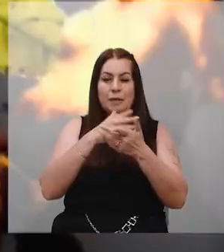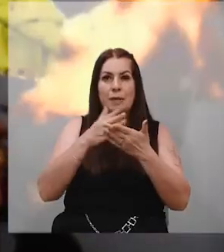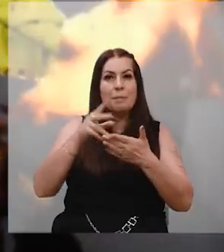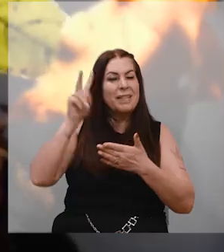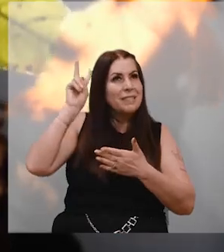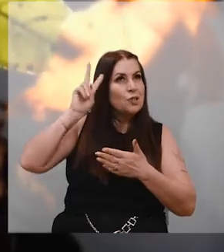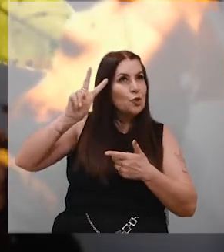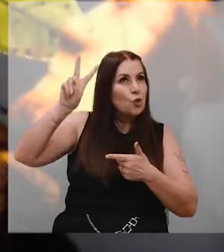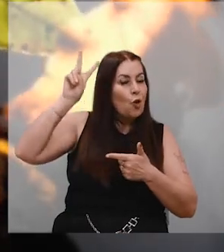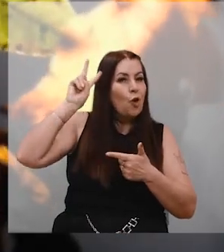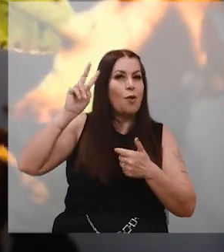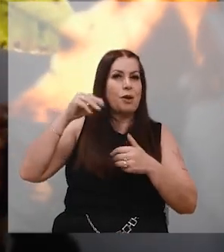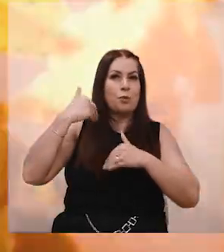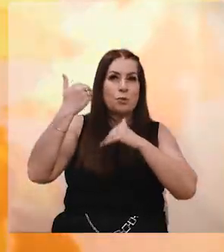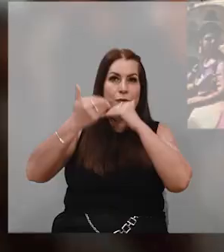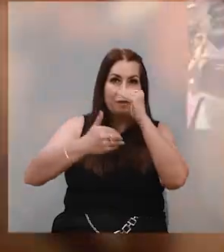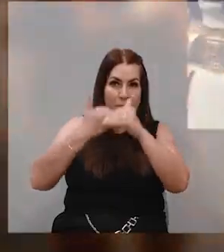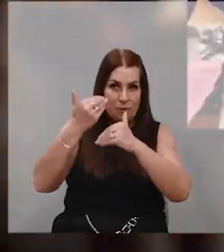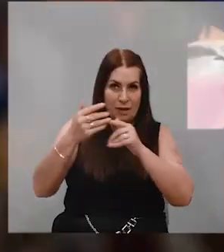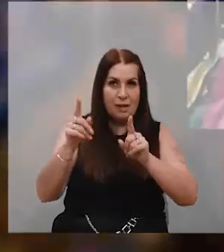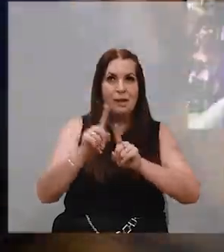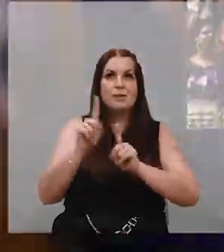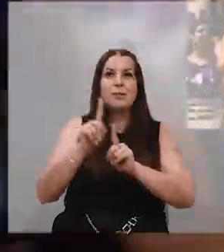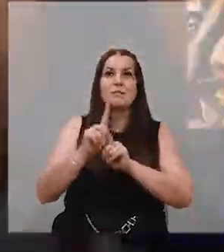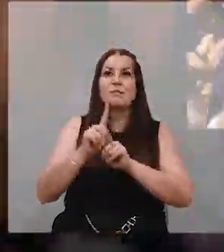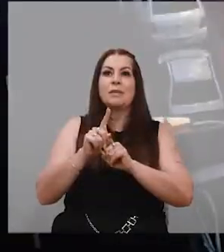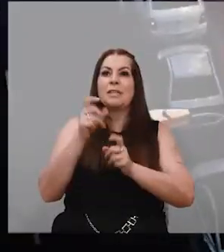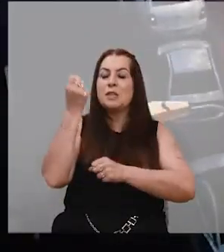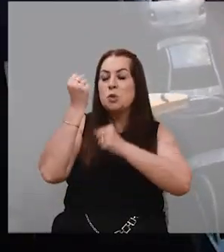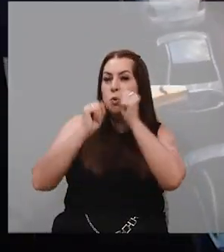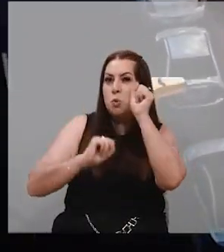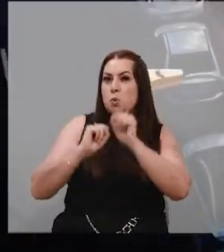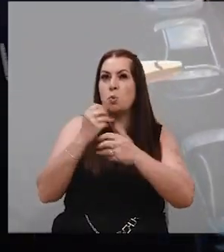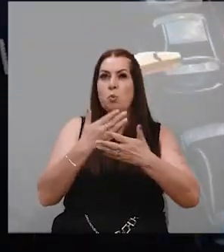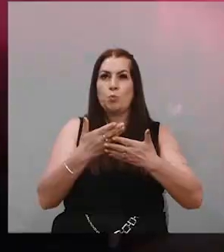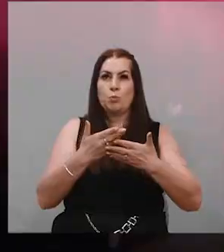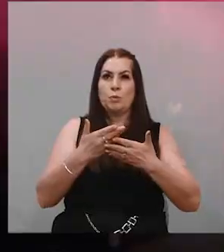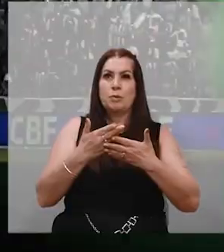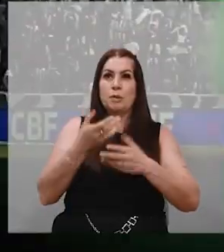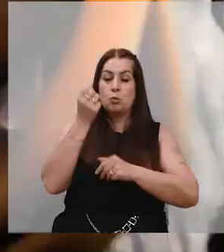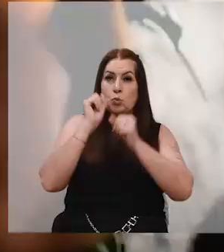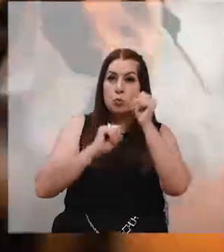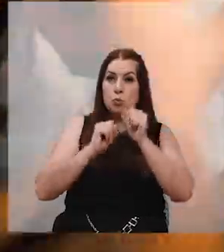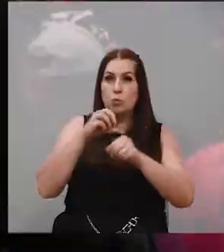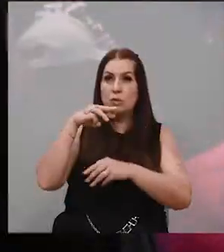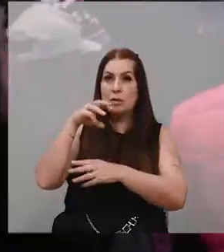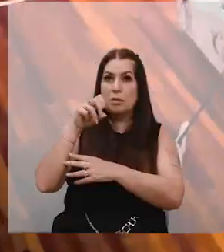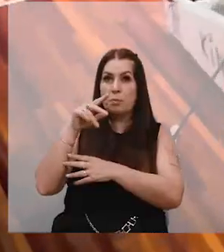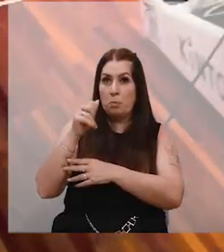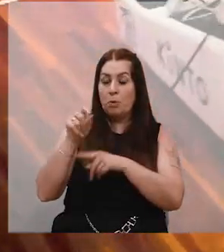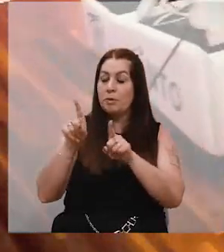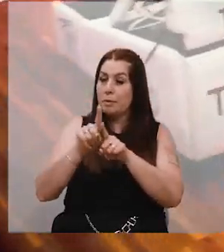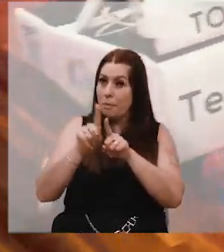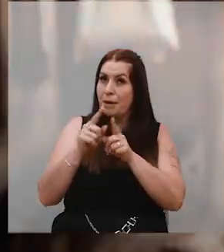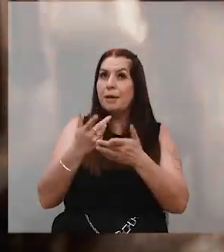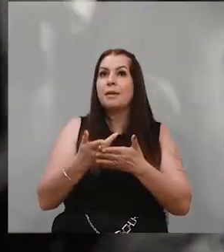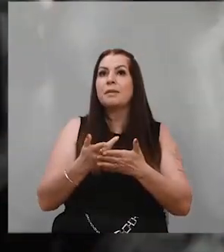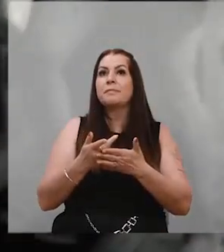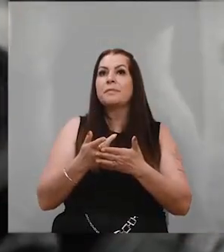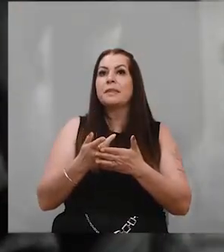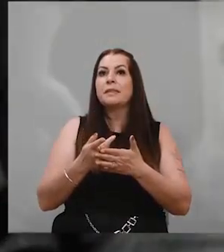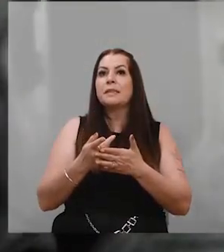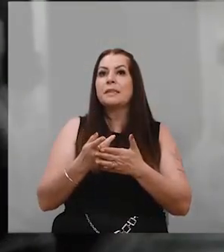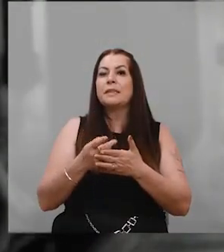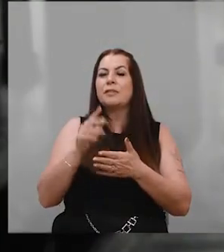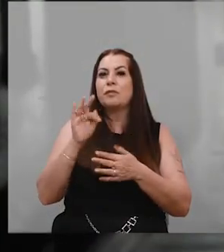parte histórica, o desenvolvimento pela questão da indústria e da indústria da moda também, e também